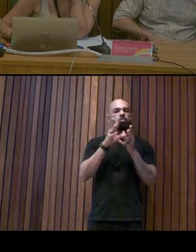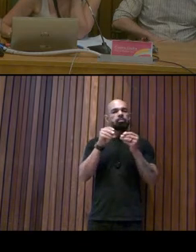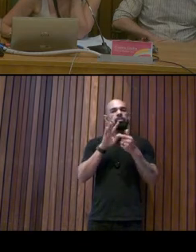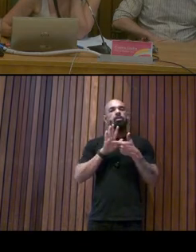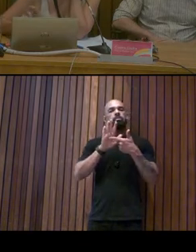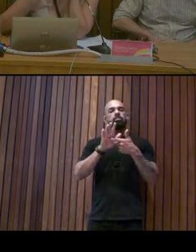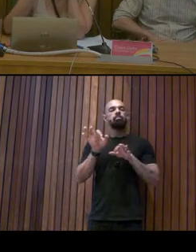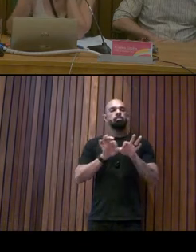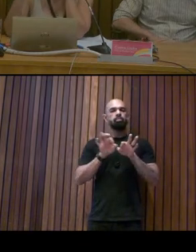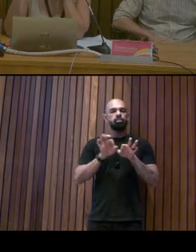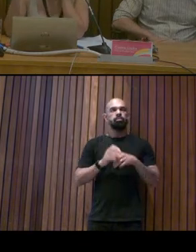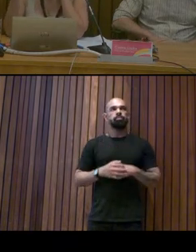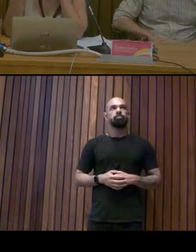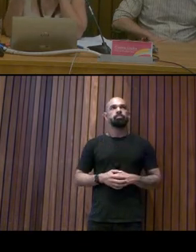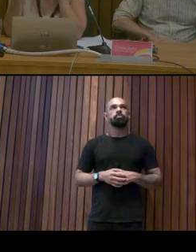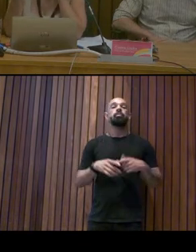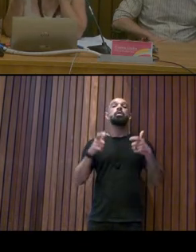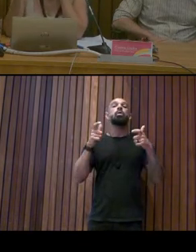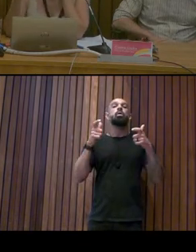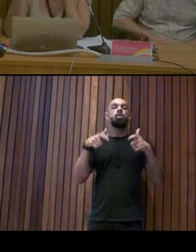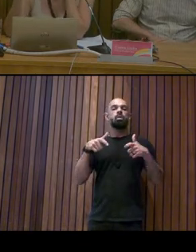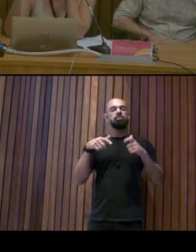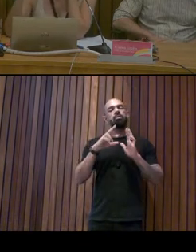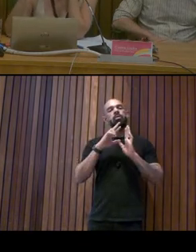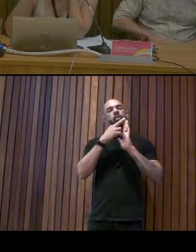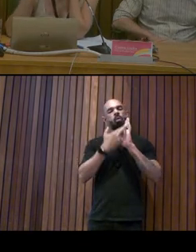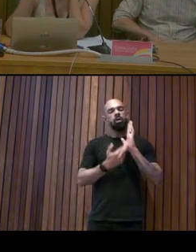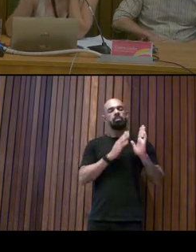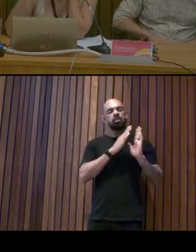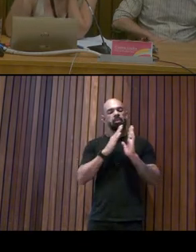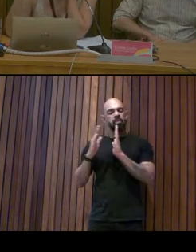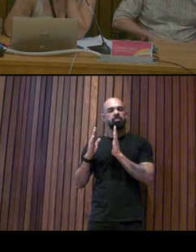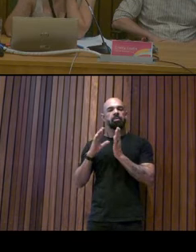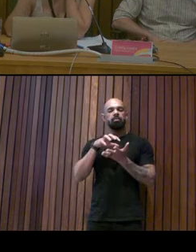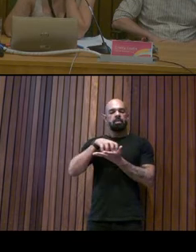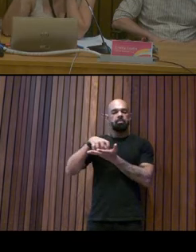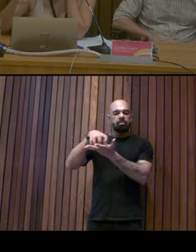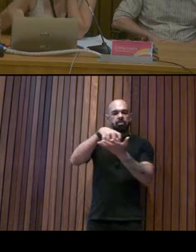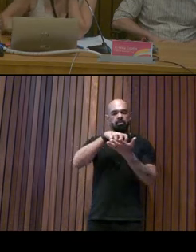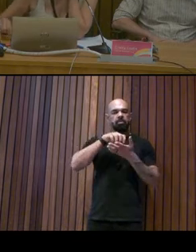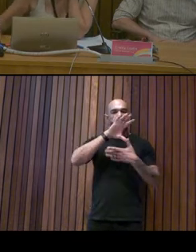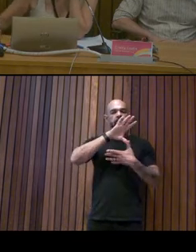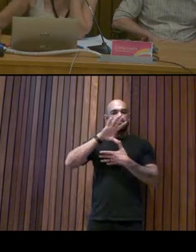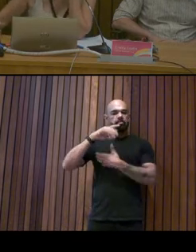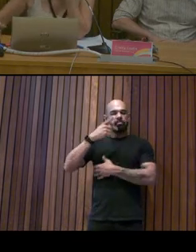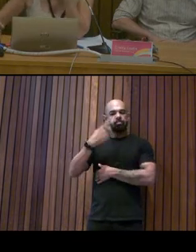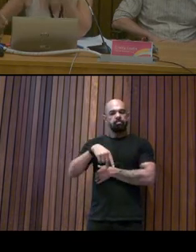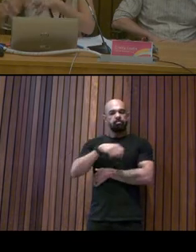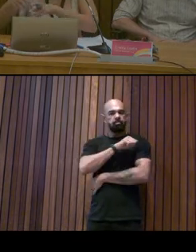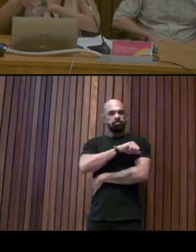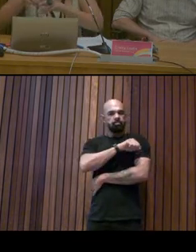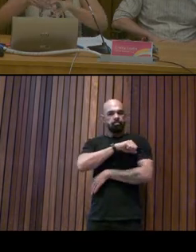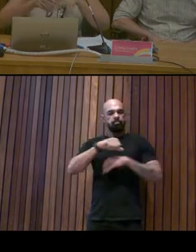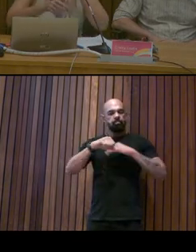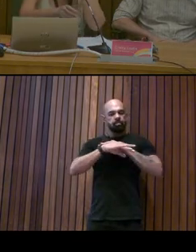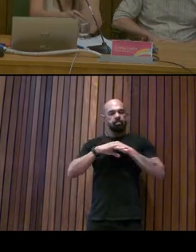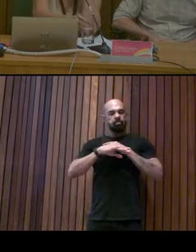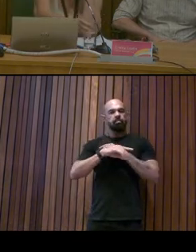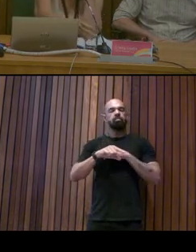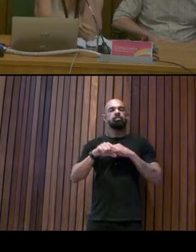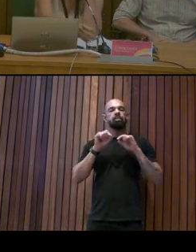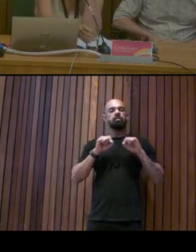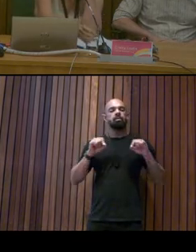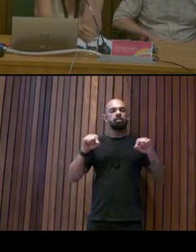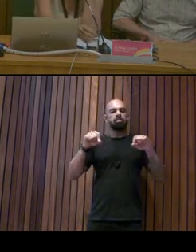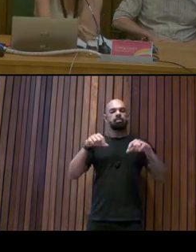o projeto, localiza como um roteiro, né? Então, a gente localiza no mapa da cidade todos